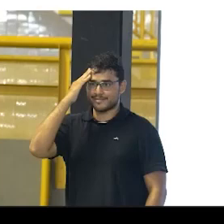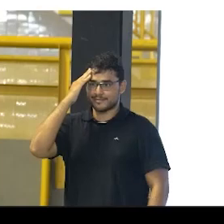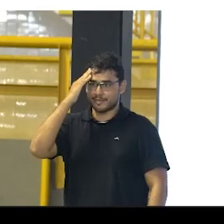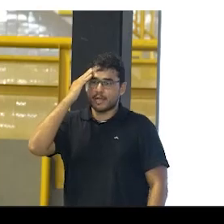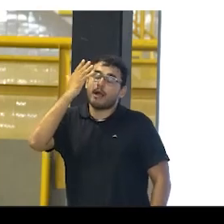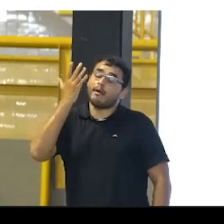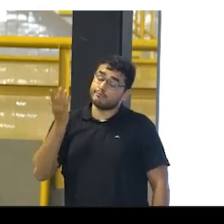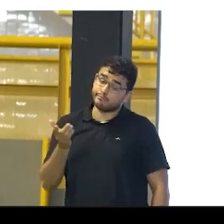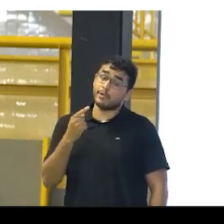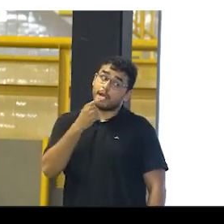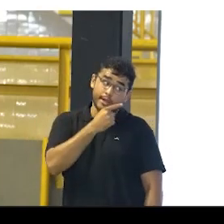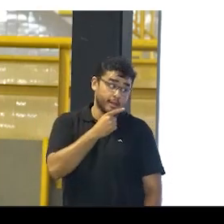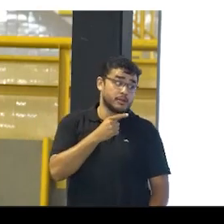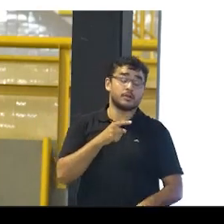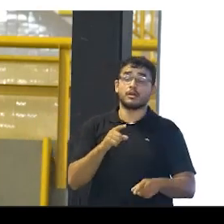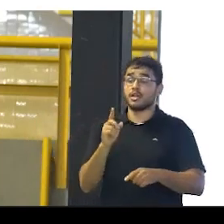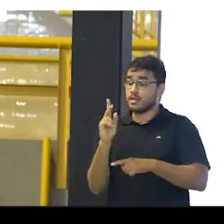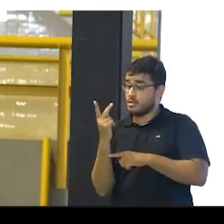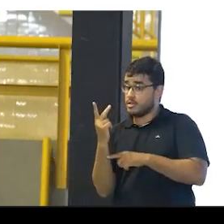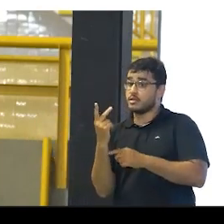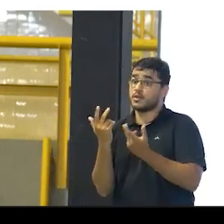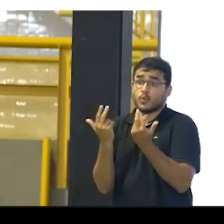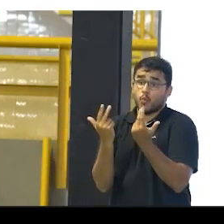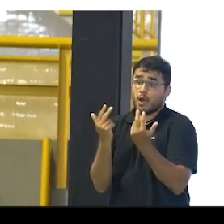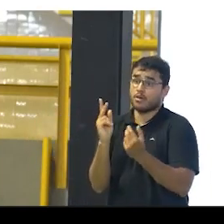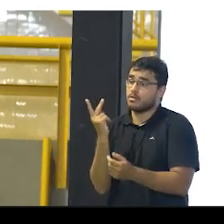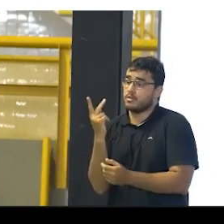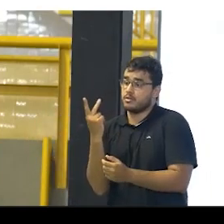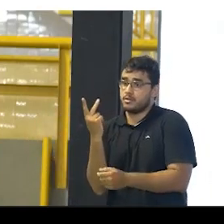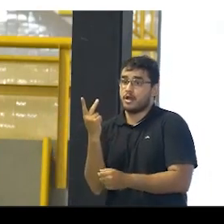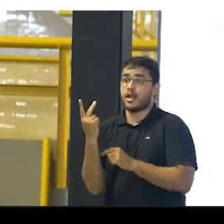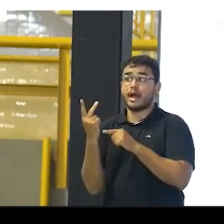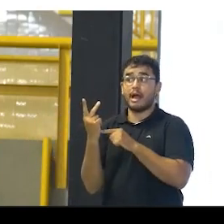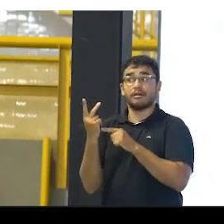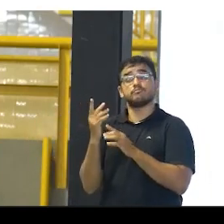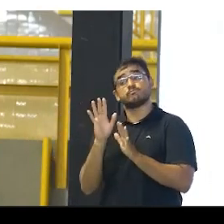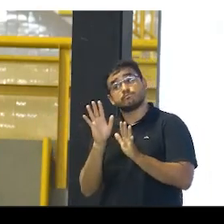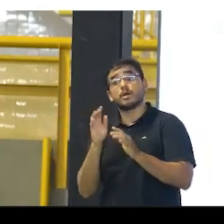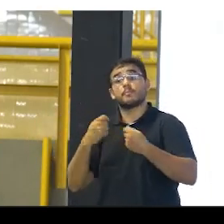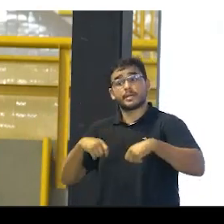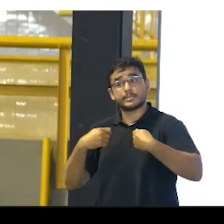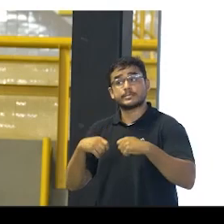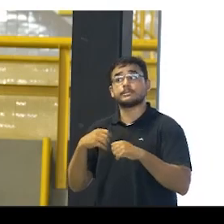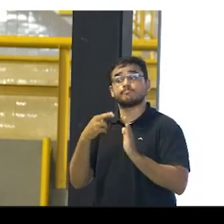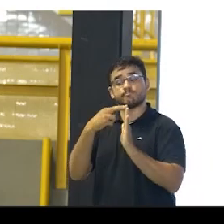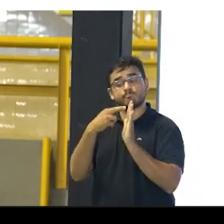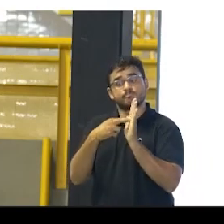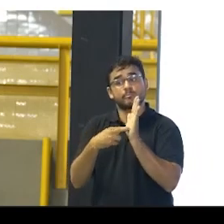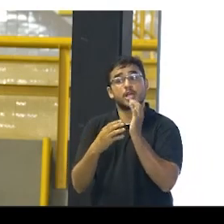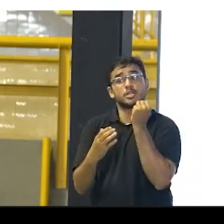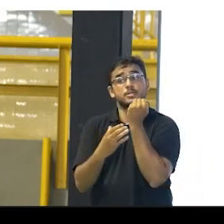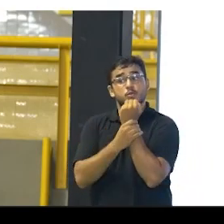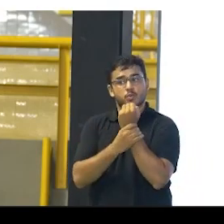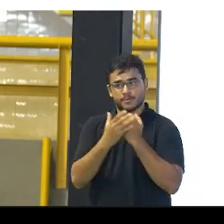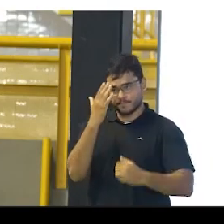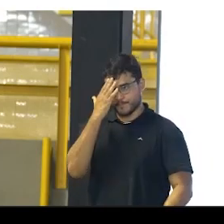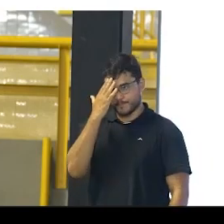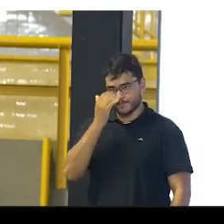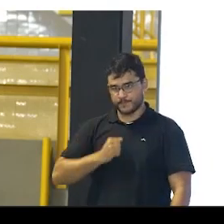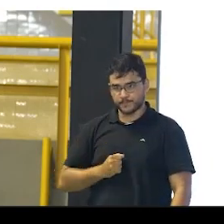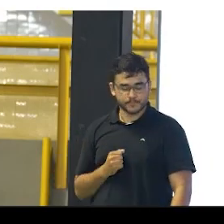ver se a gente consegue resolver alguns exercícios. Aí você tem a matriz energética brasileira. Lembra sempre do seguinte,